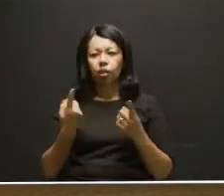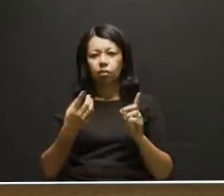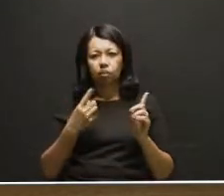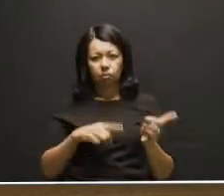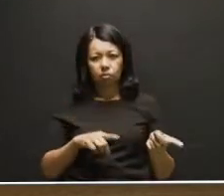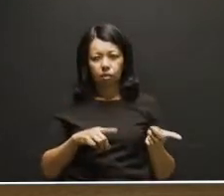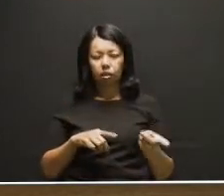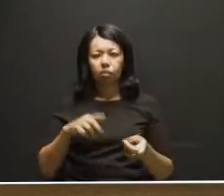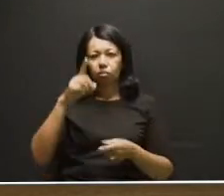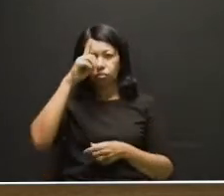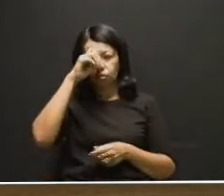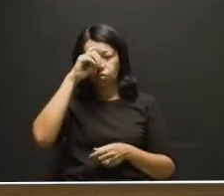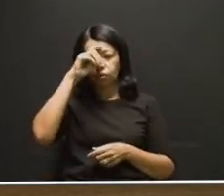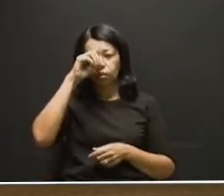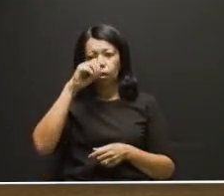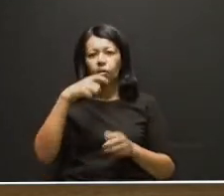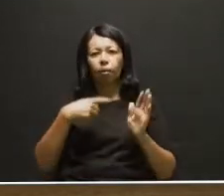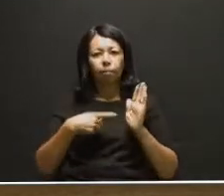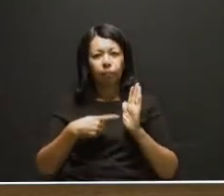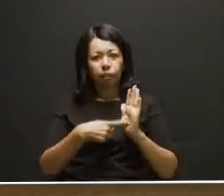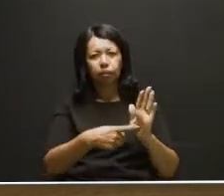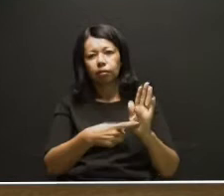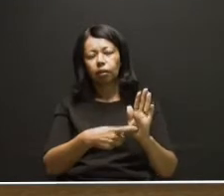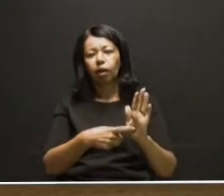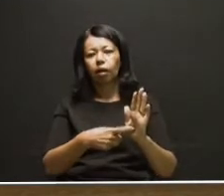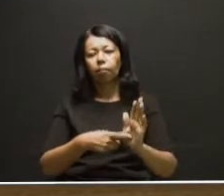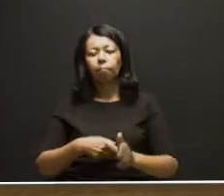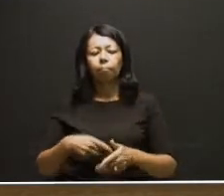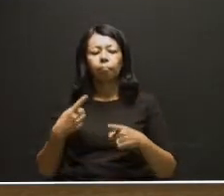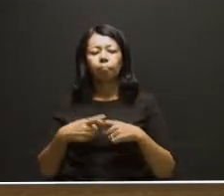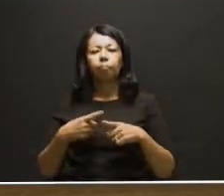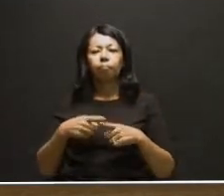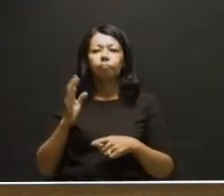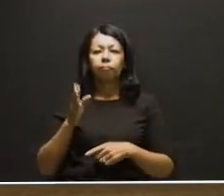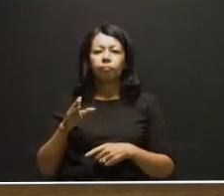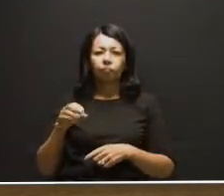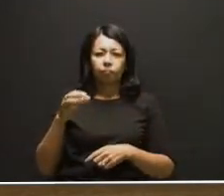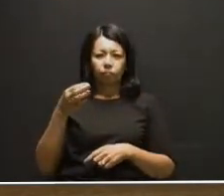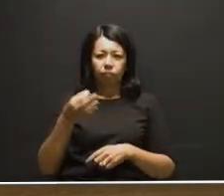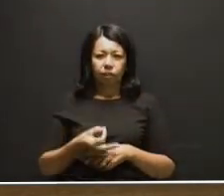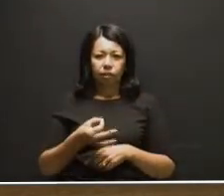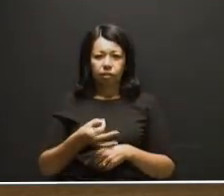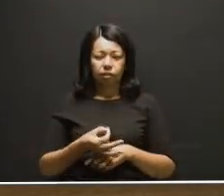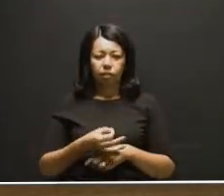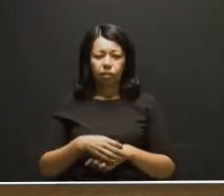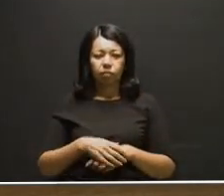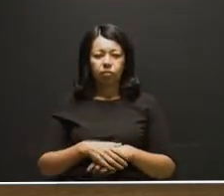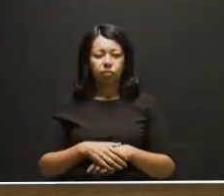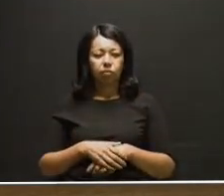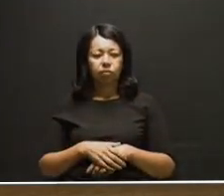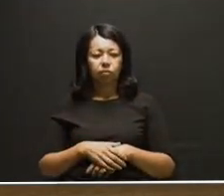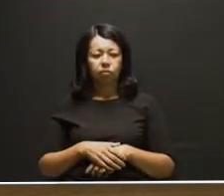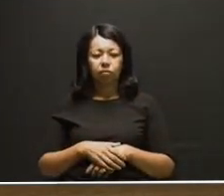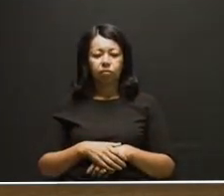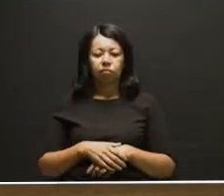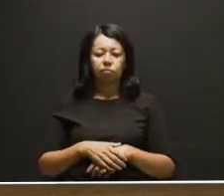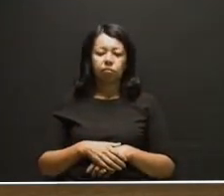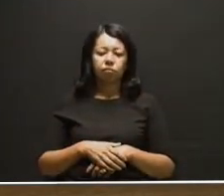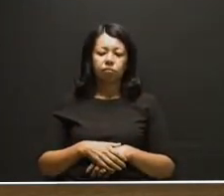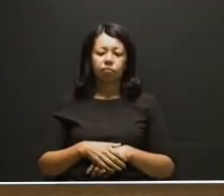o hospital apresentar na época eu acho que é o correto também eu não sei a gente vai ver aqui um